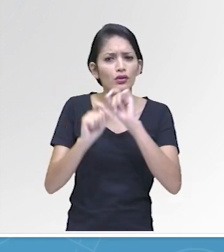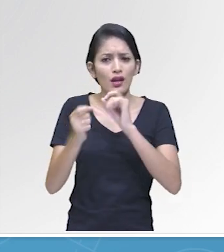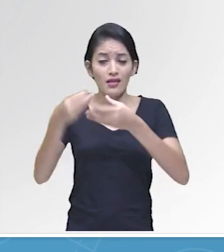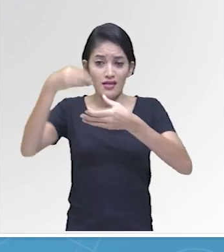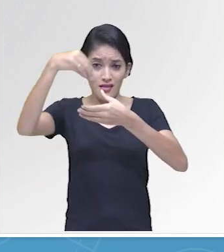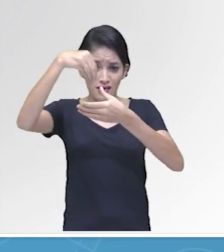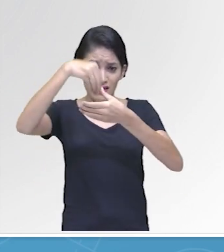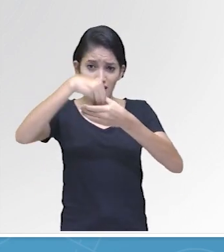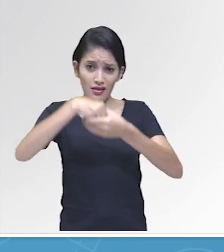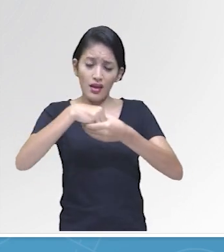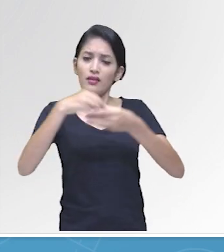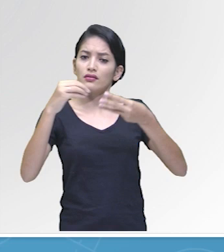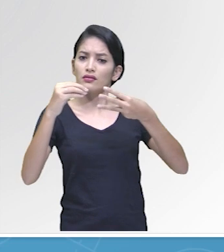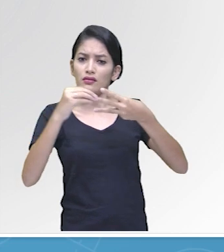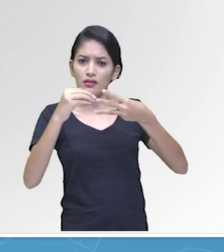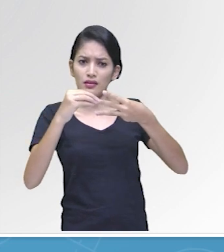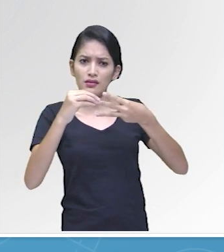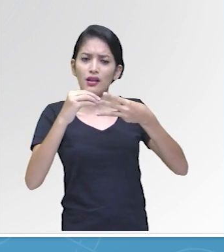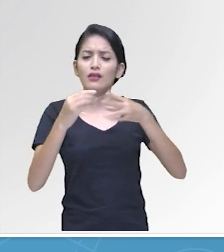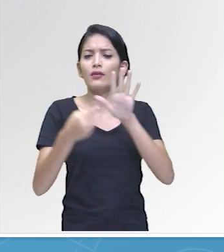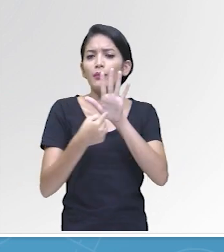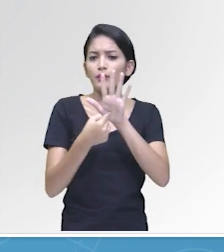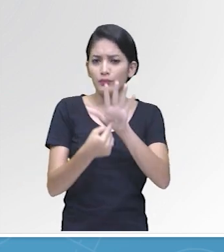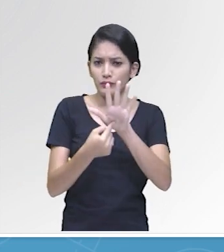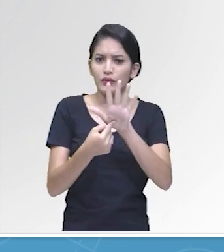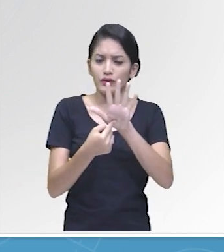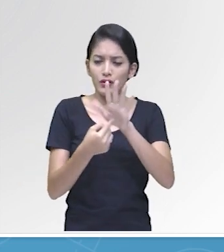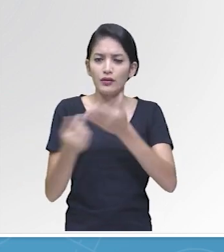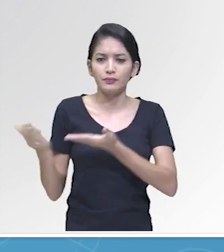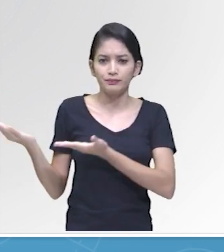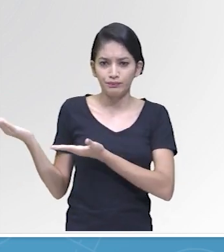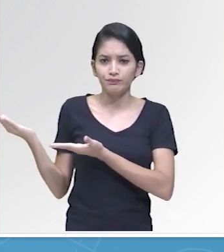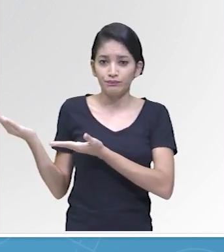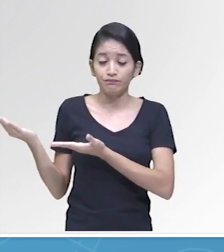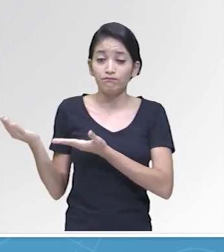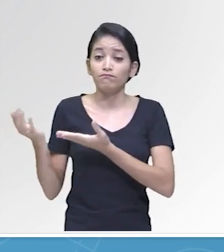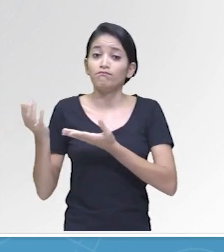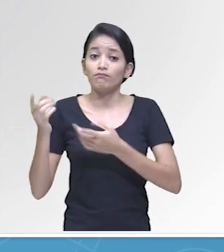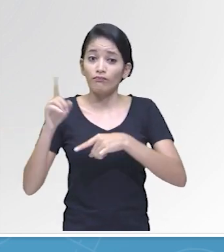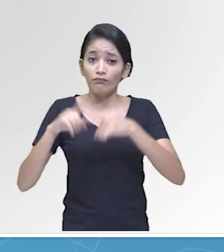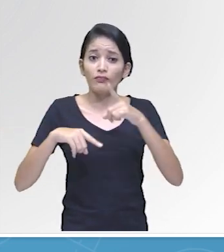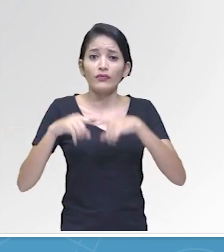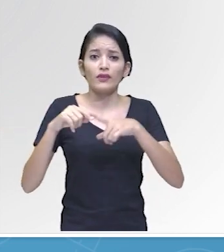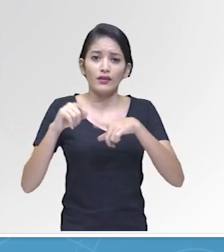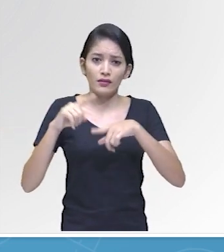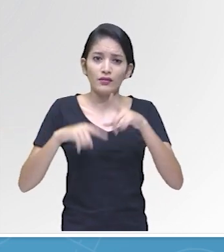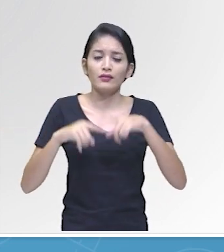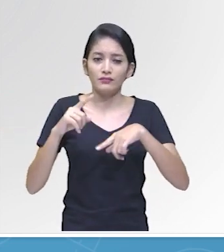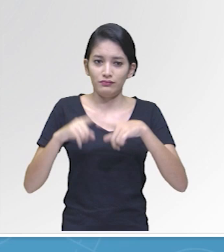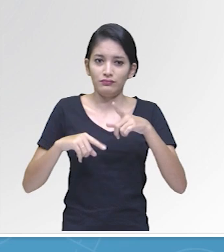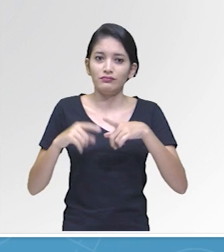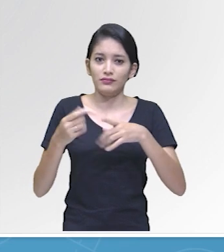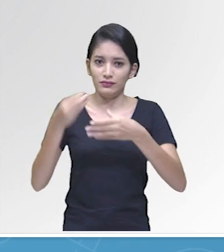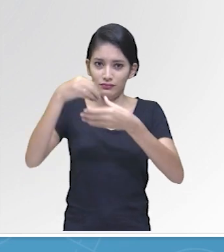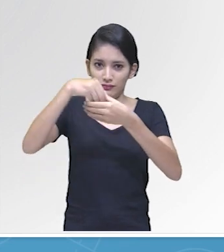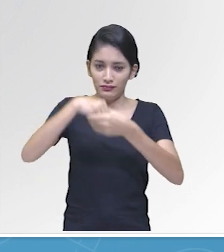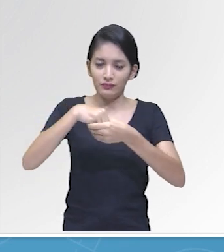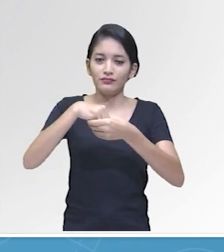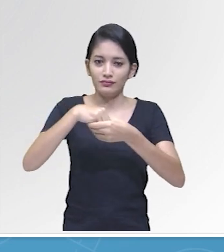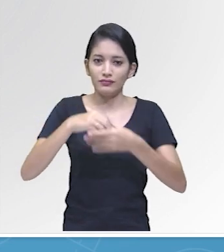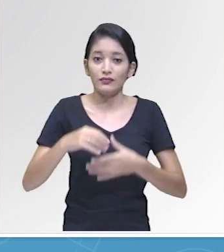dessa célula, o que eu vou grifar aqui para vocês é o material genético dessa bactéria, porque